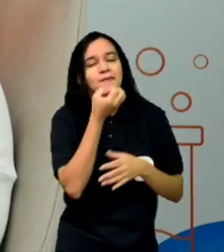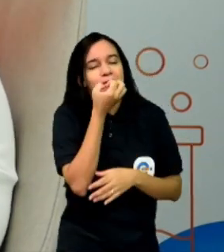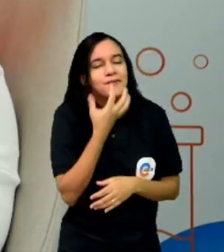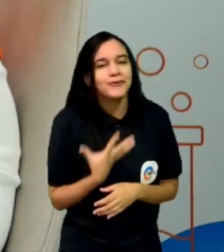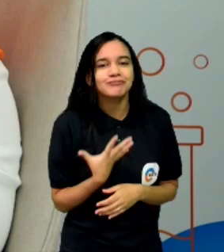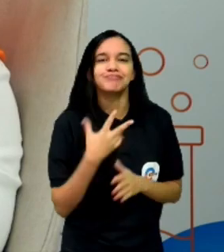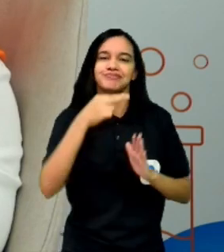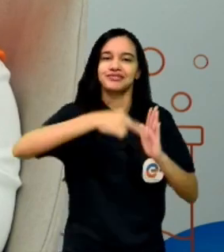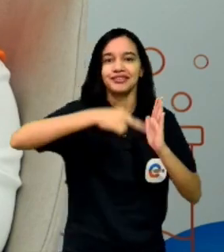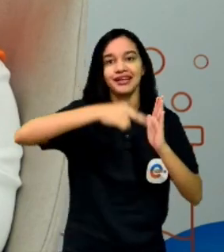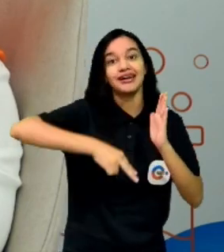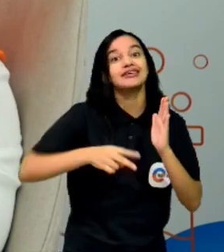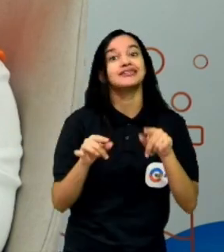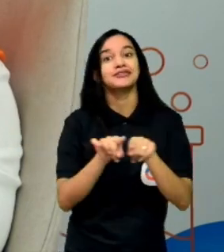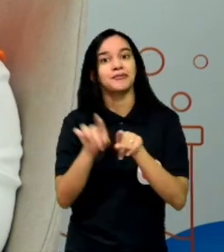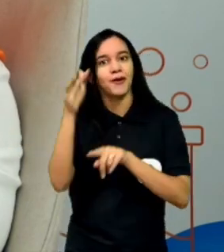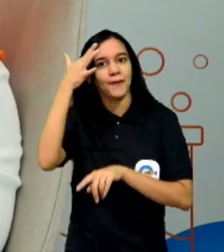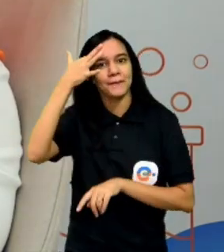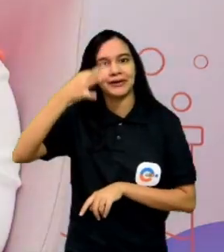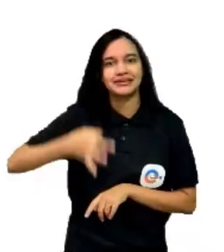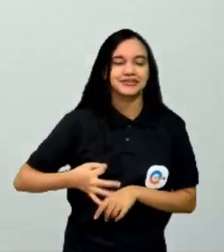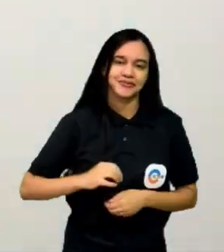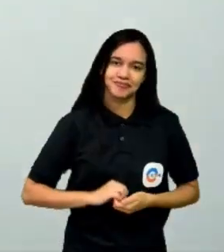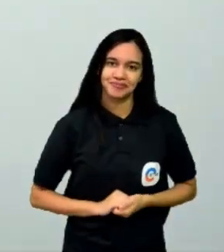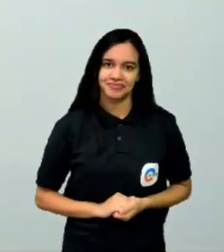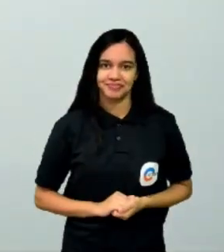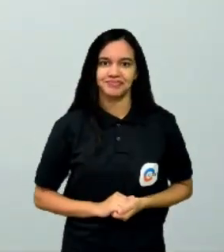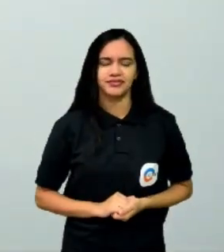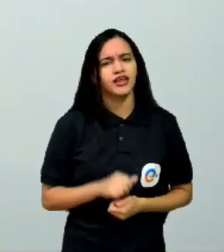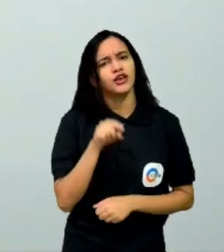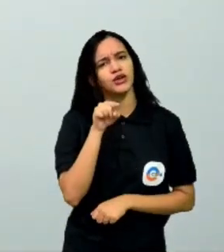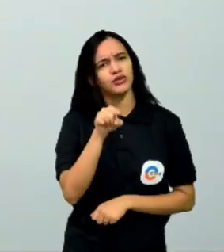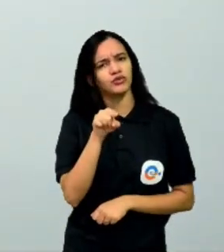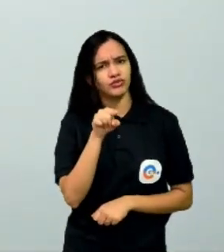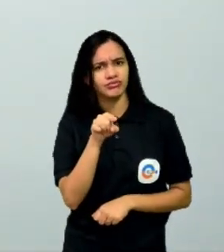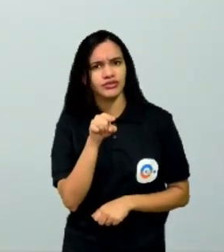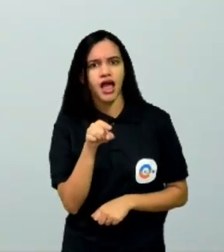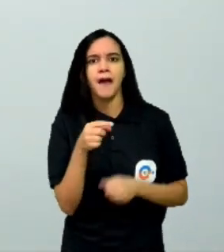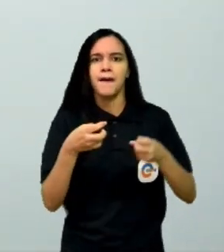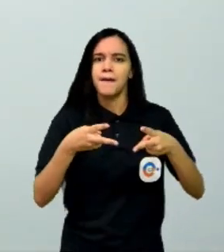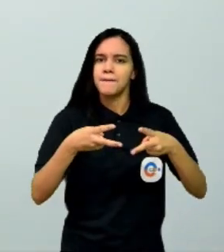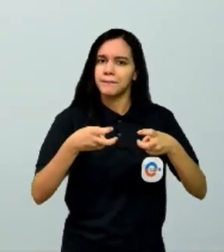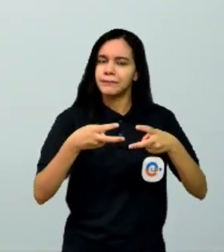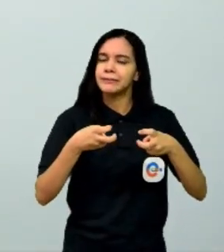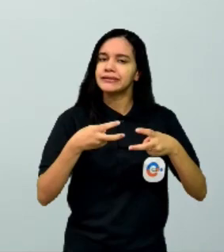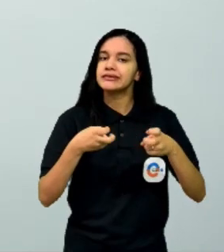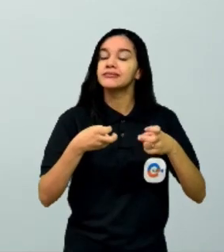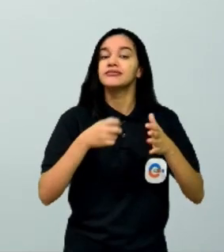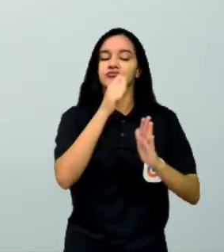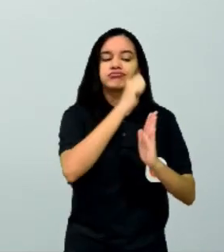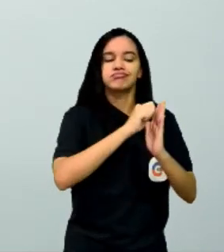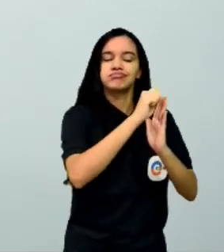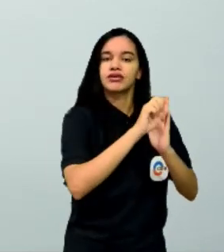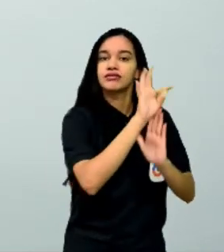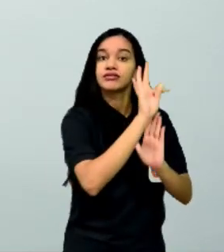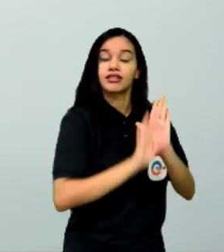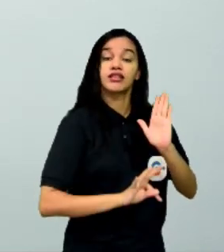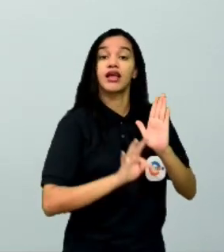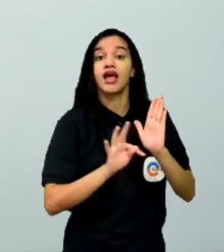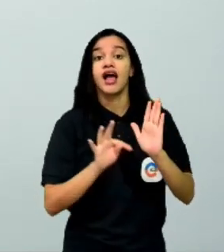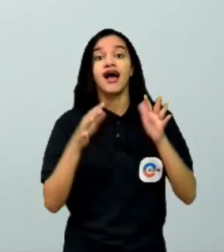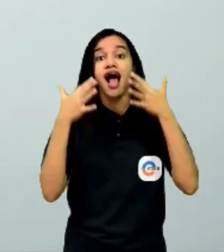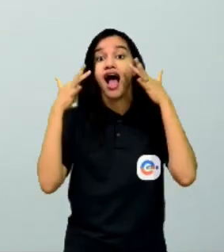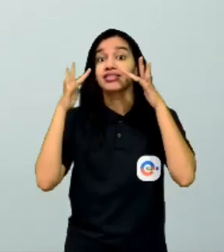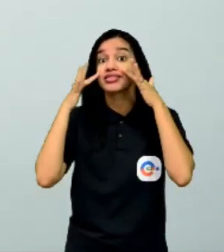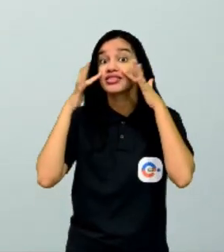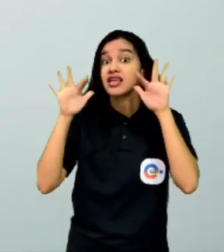e compreensível. Isso mesmo. E você, percebeu que ao escrevermos um texto, precisamos prestar